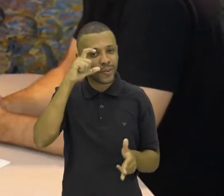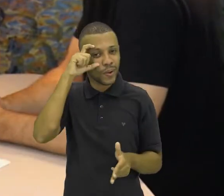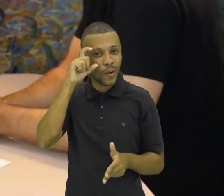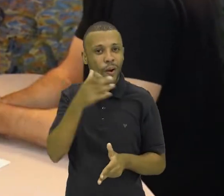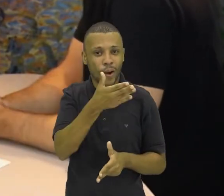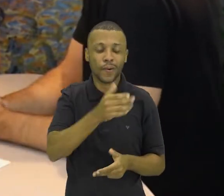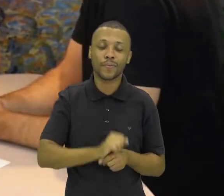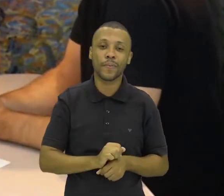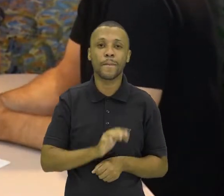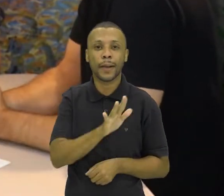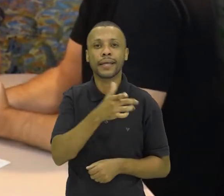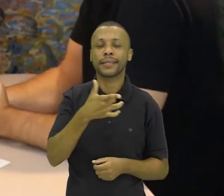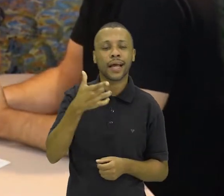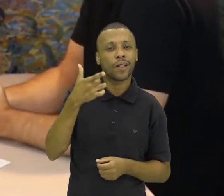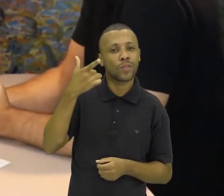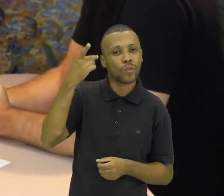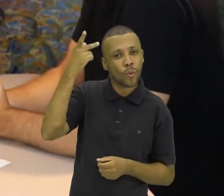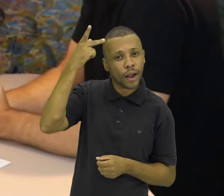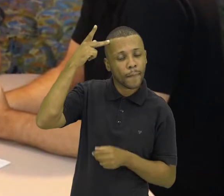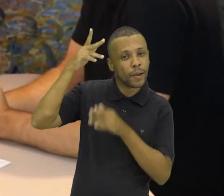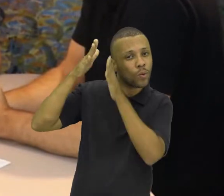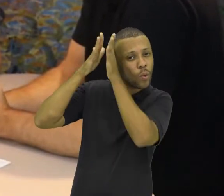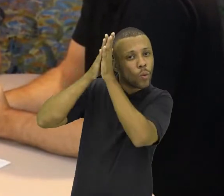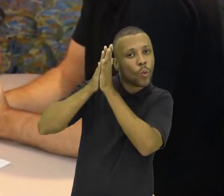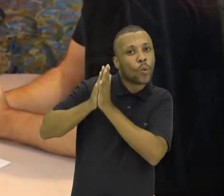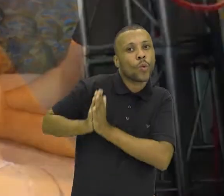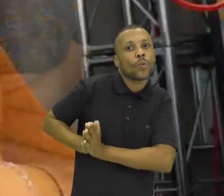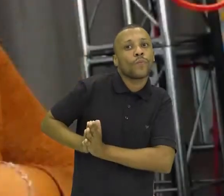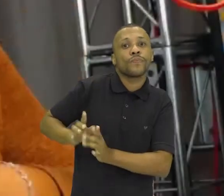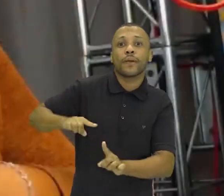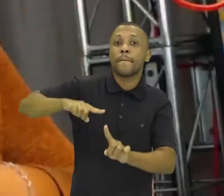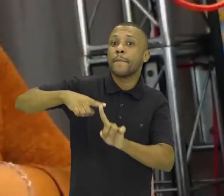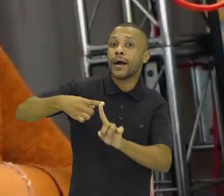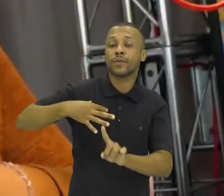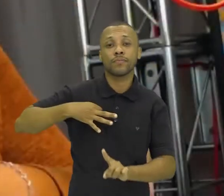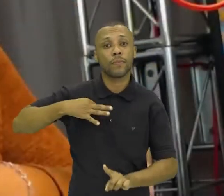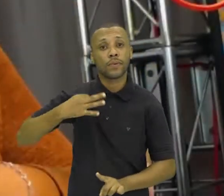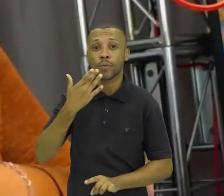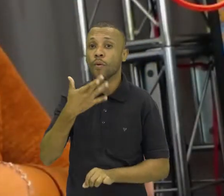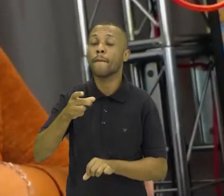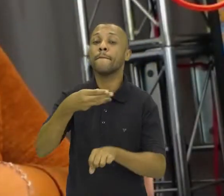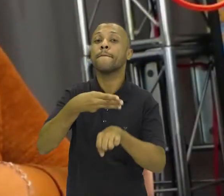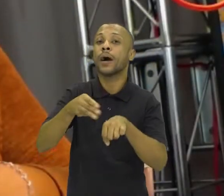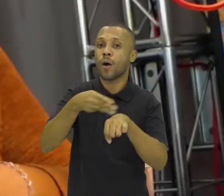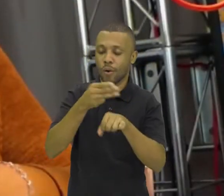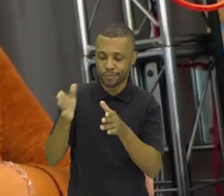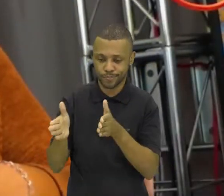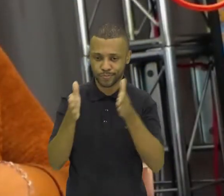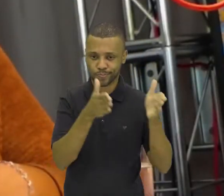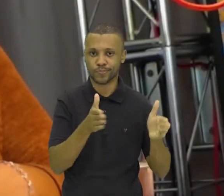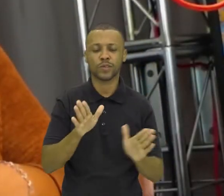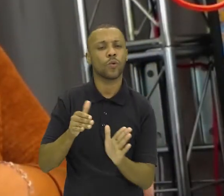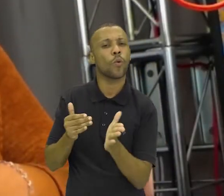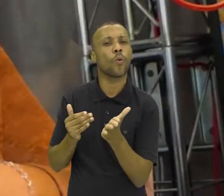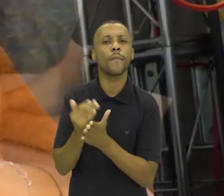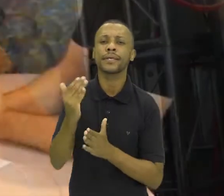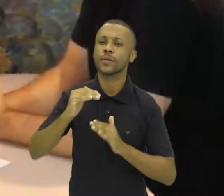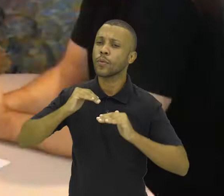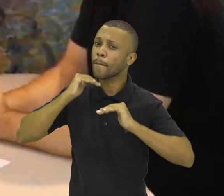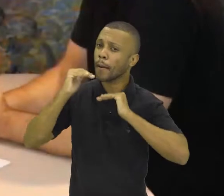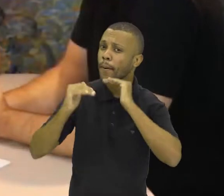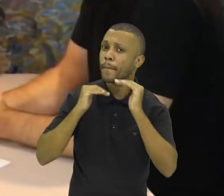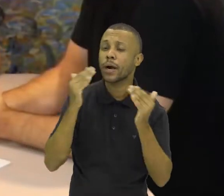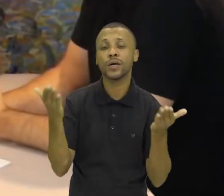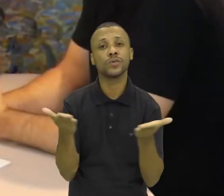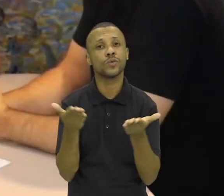aqui, usando cabelo liso e usando uma blusa marrom. Então vamos começar essa nossa conversa de hoje,